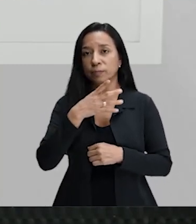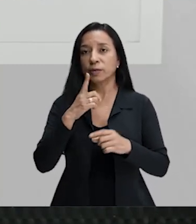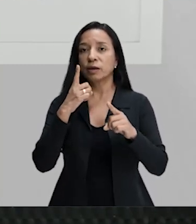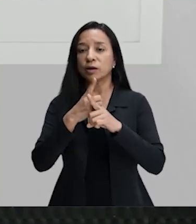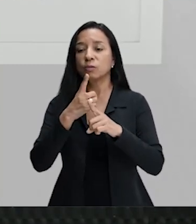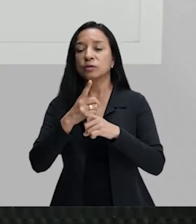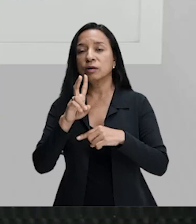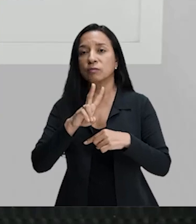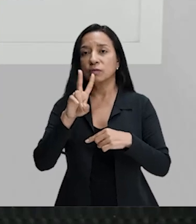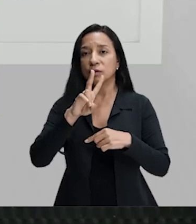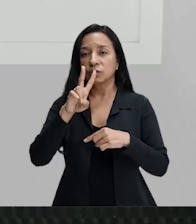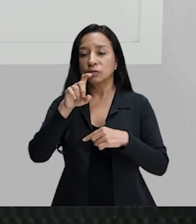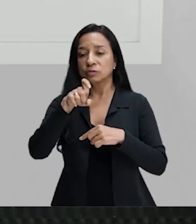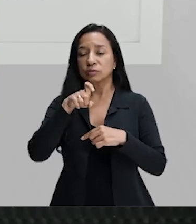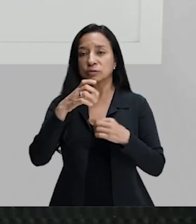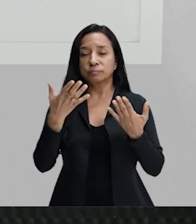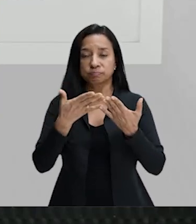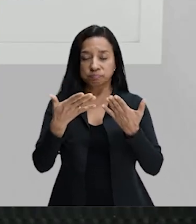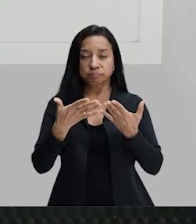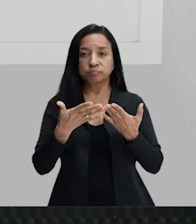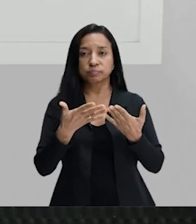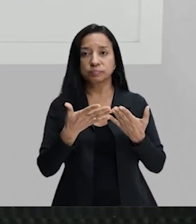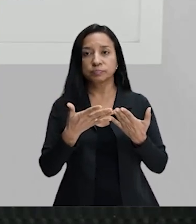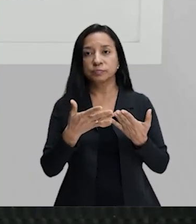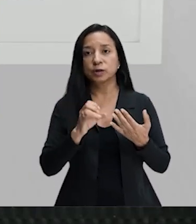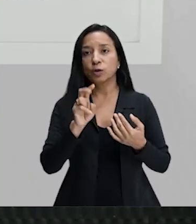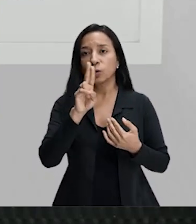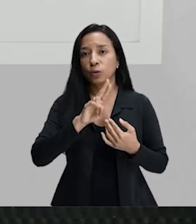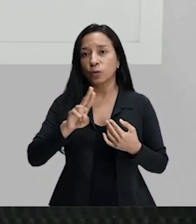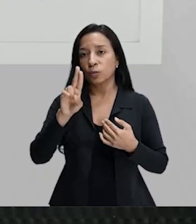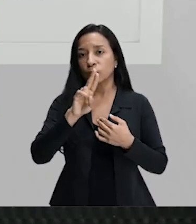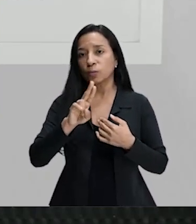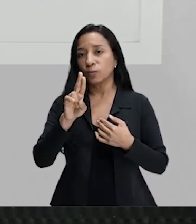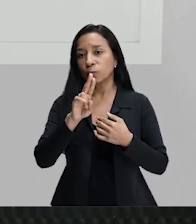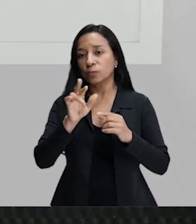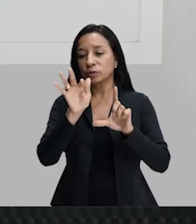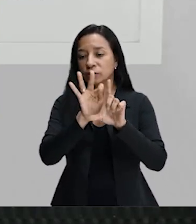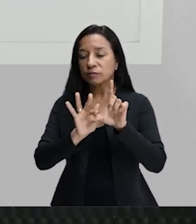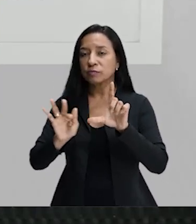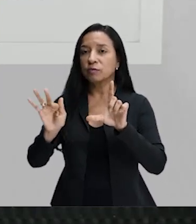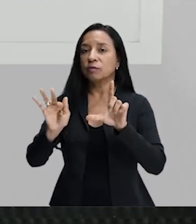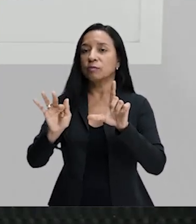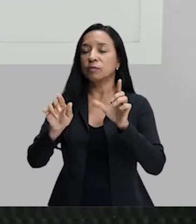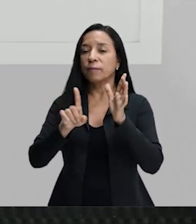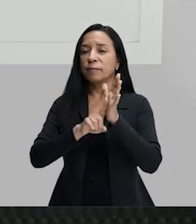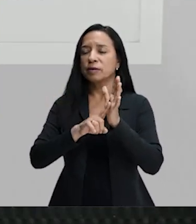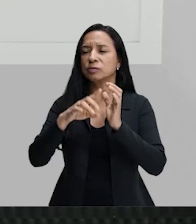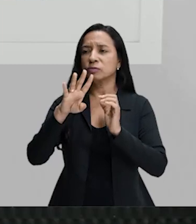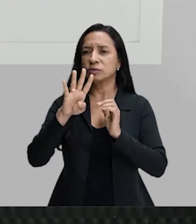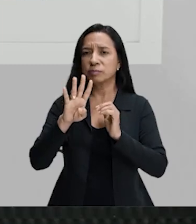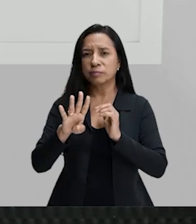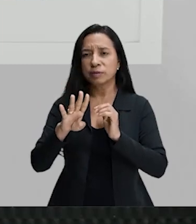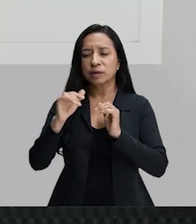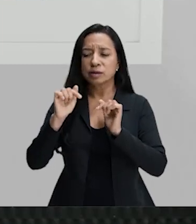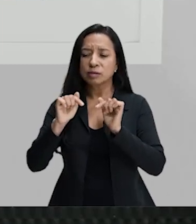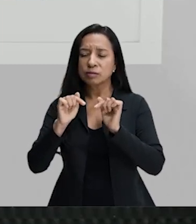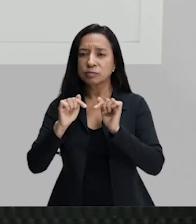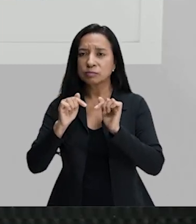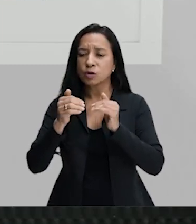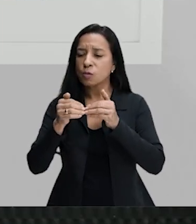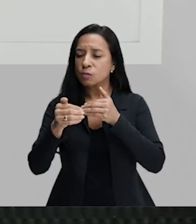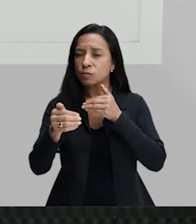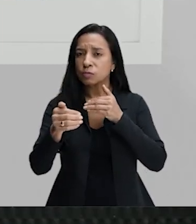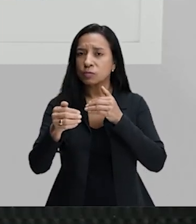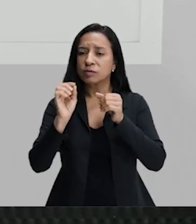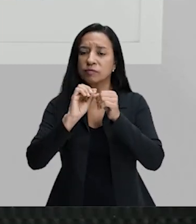encontrar o valor de x agora. Aí você usa a fórmula menos b, mais ou menos raiz de delta sobre 2a. Vou fazer isso aqui